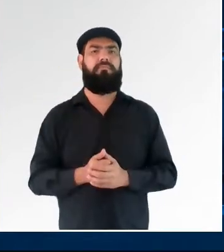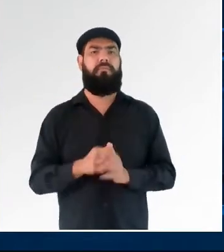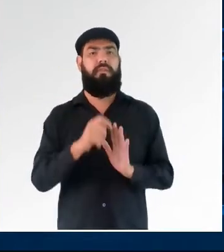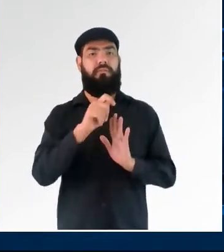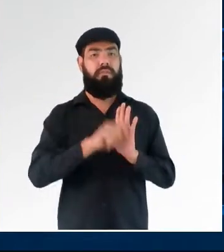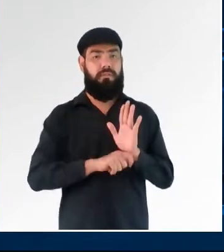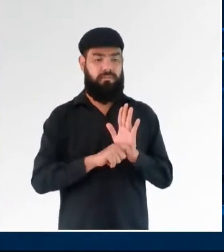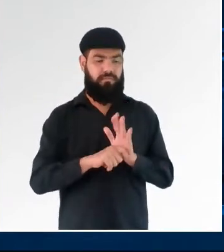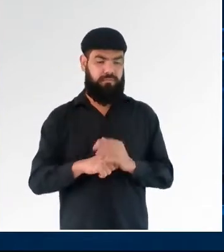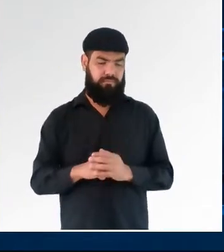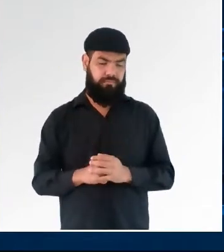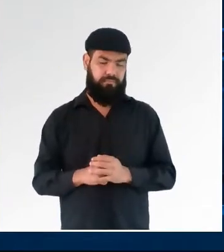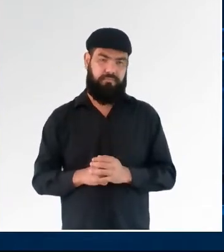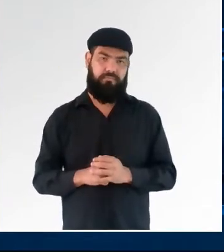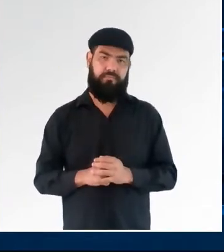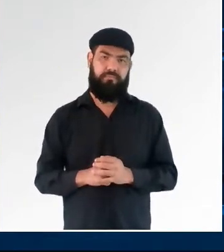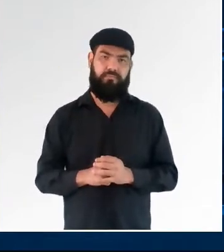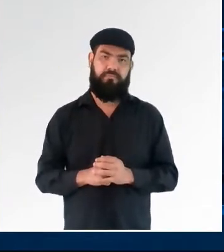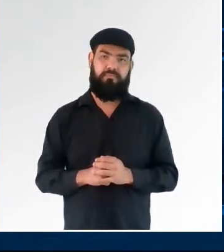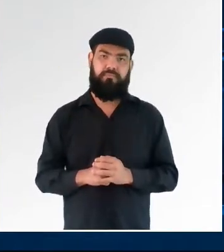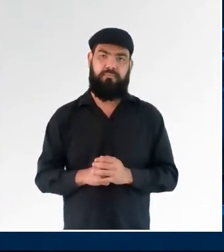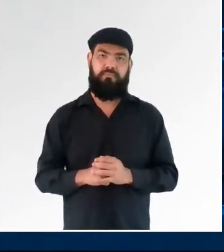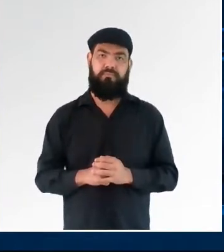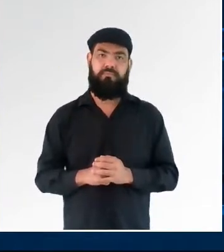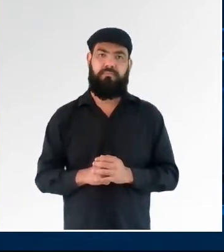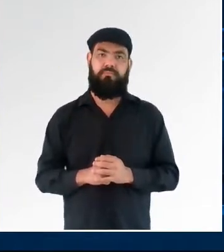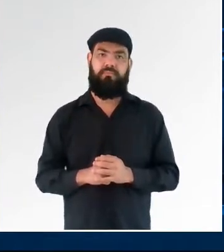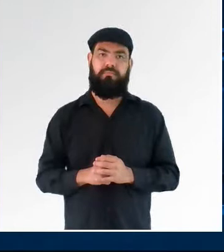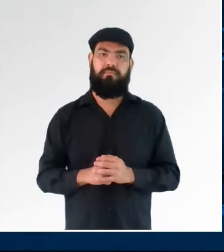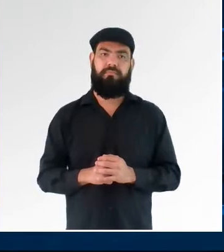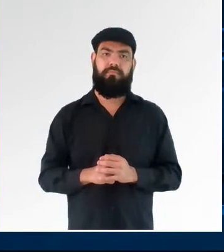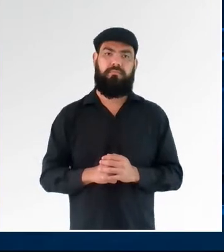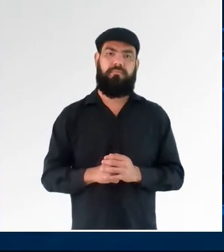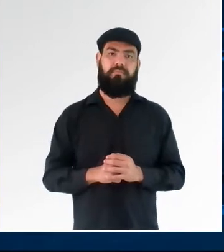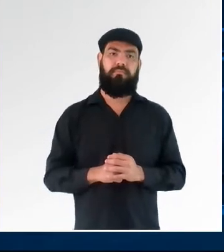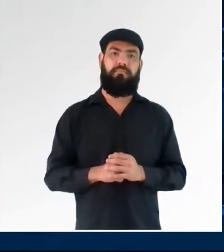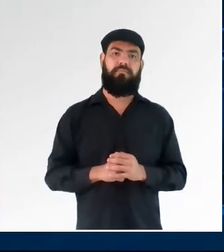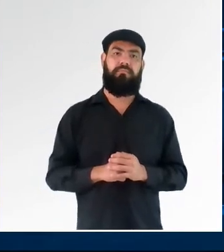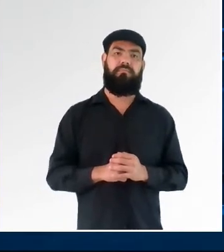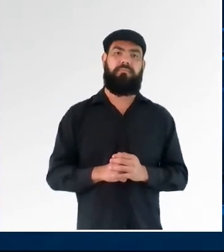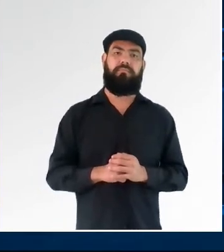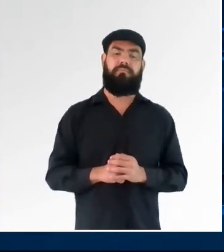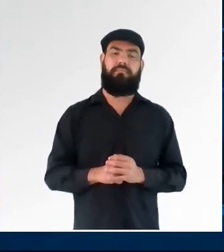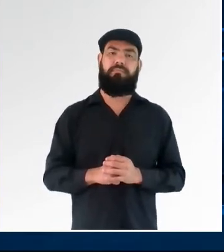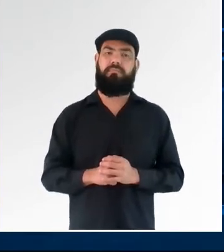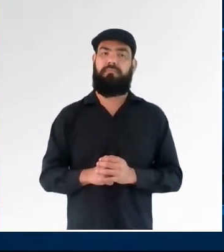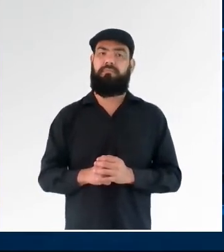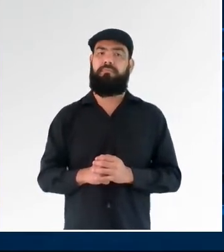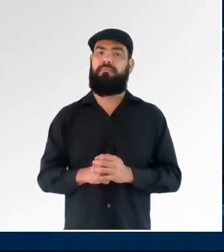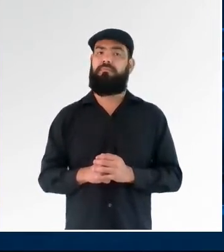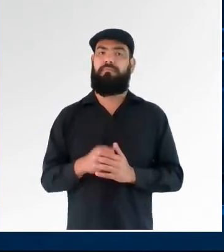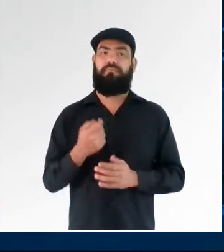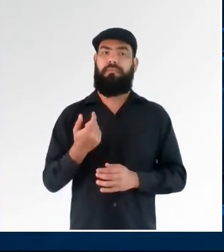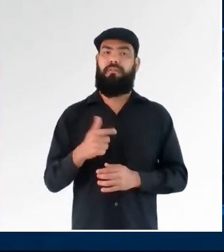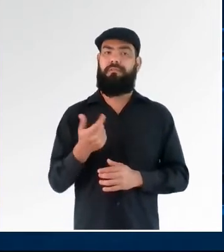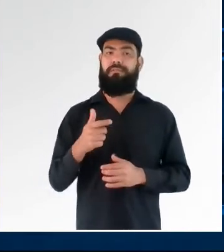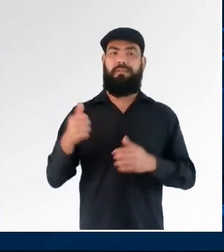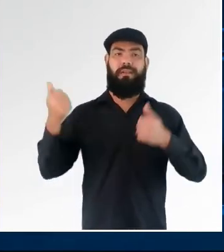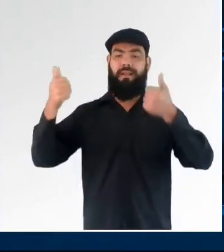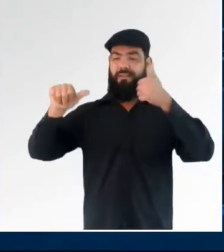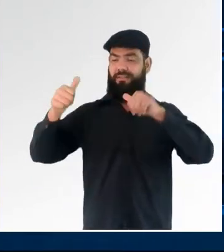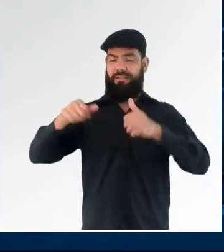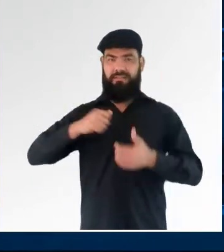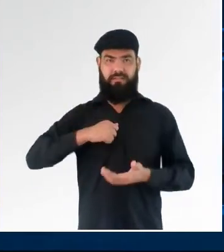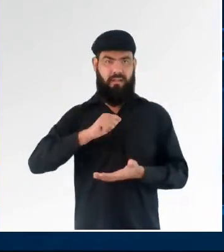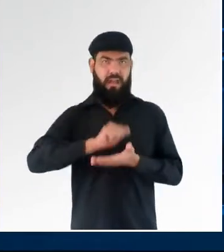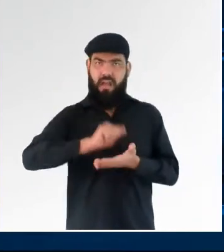ter que ter uma ausência, olha só, ausência, não vai ter avaliação de quem está escrevendo. Você não está fazendo